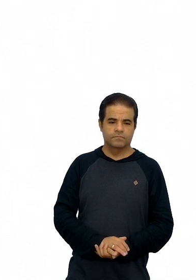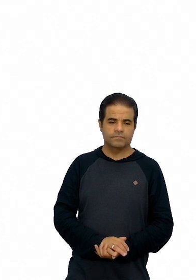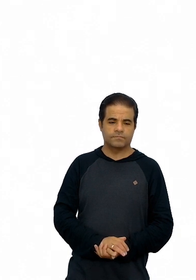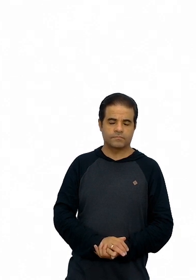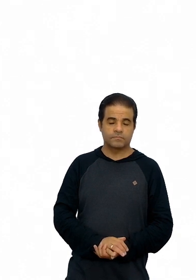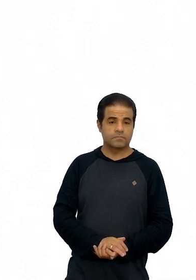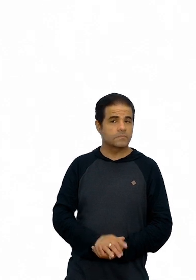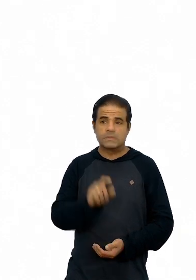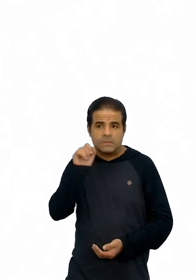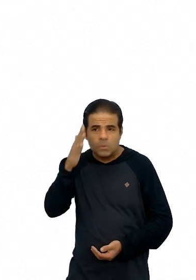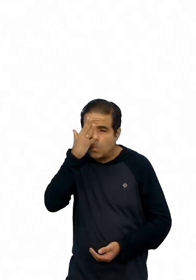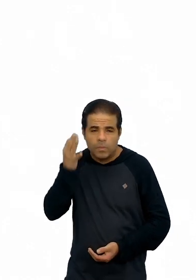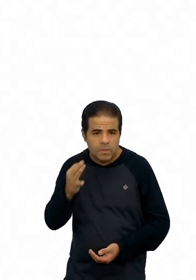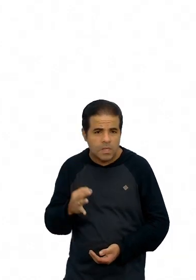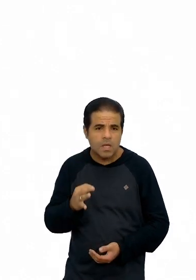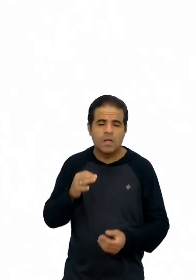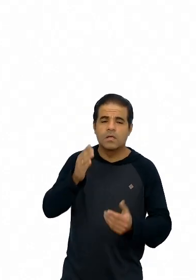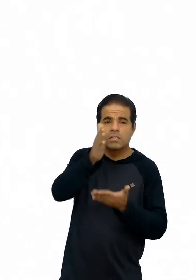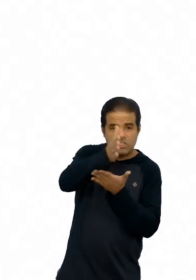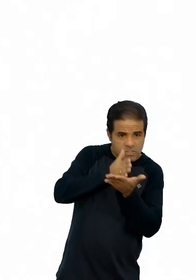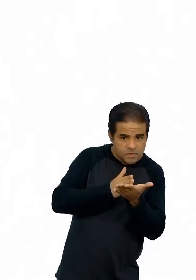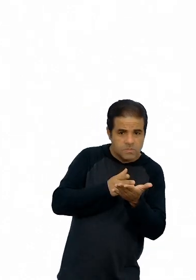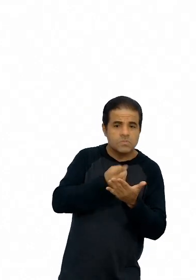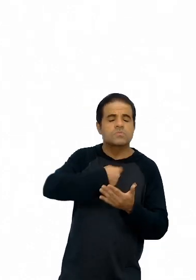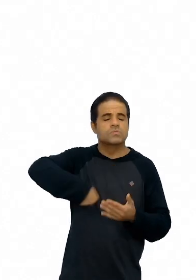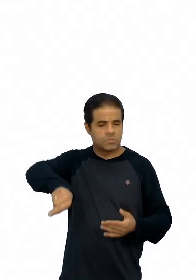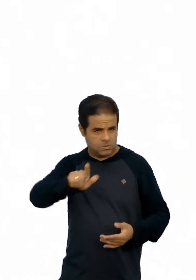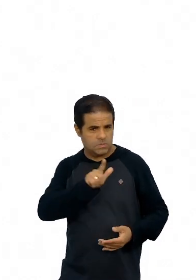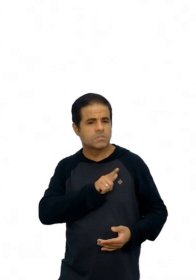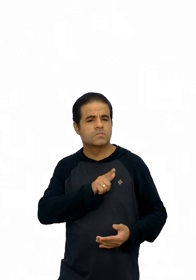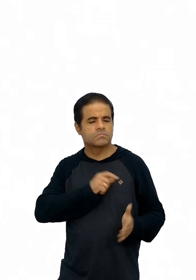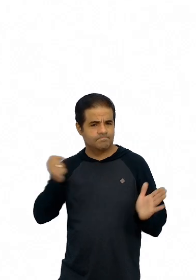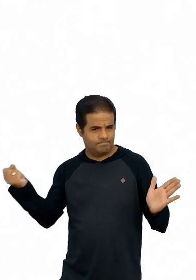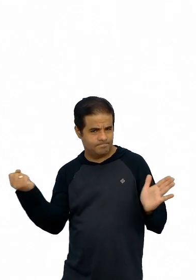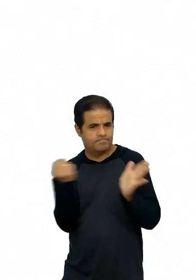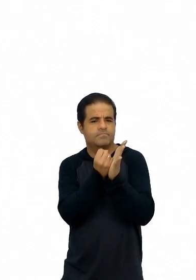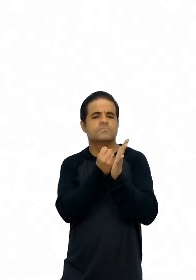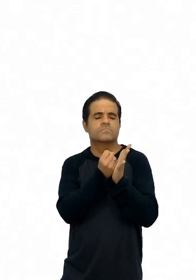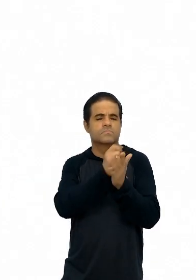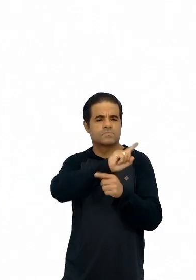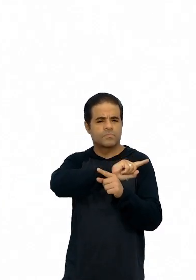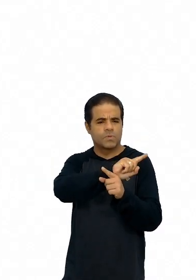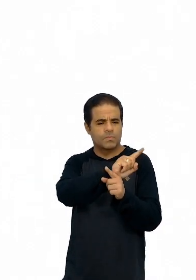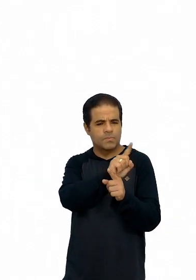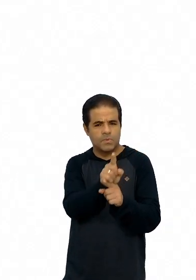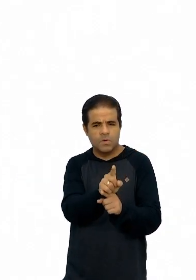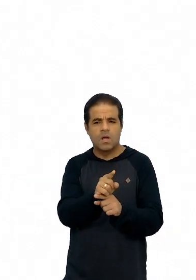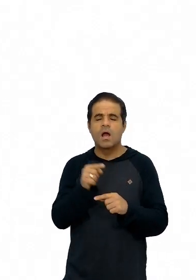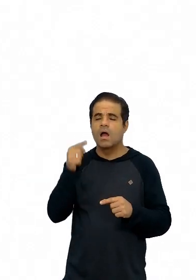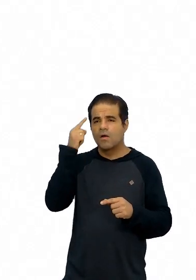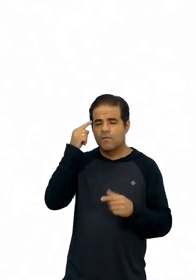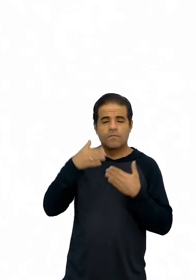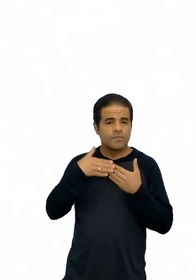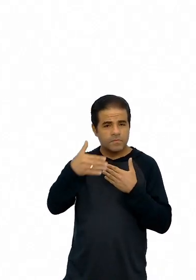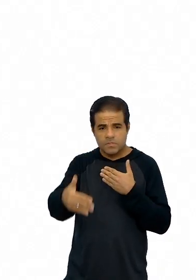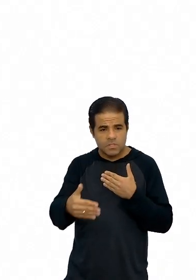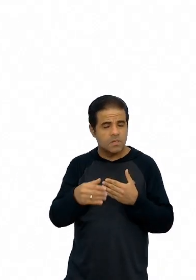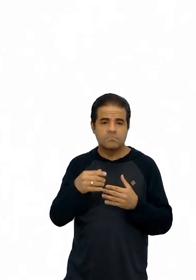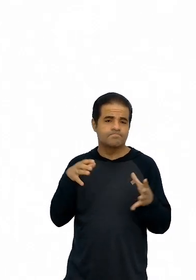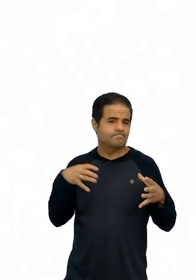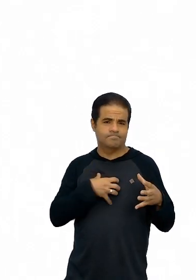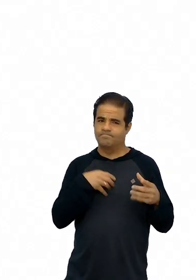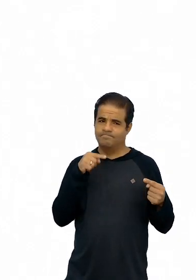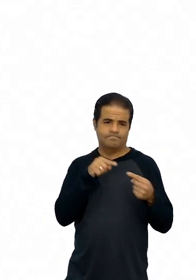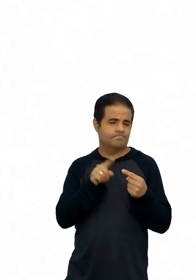Se ele não compreende essas divisões que a gente tem, né, essas marcações ali do relógio, para ele, né, não vai fazer